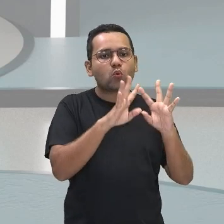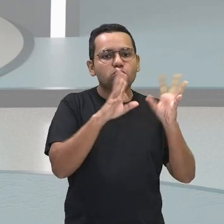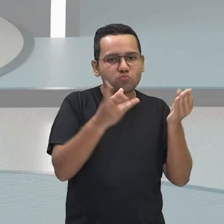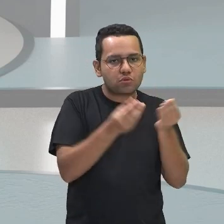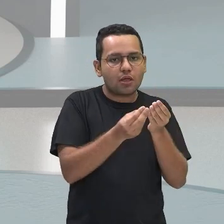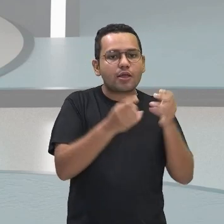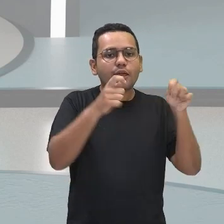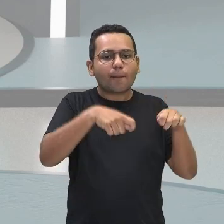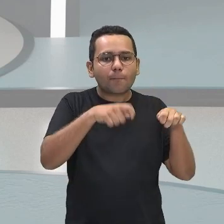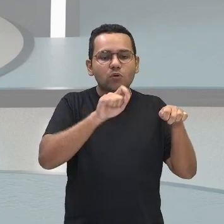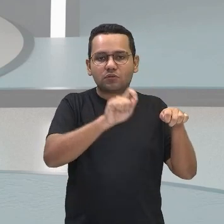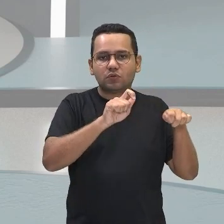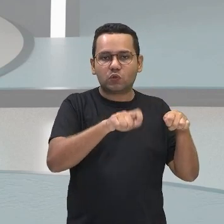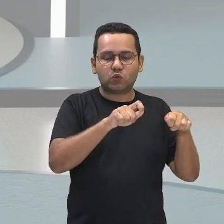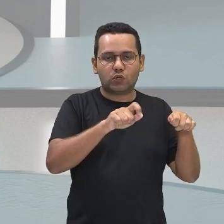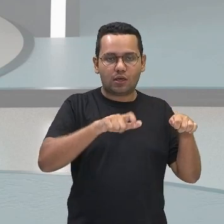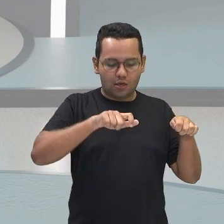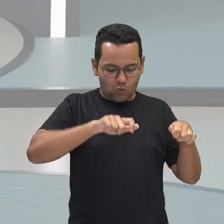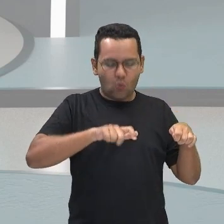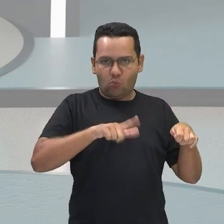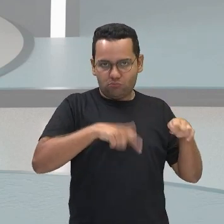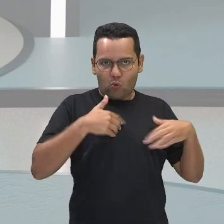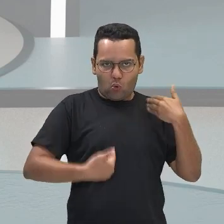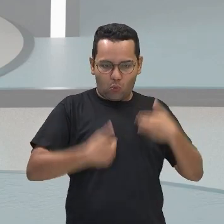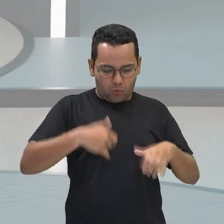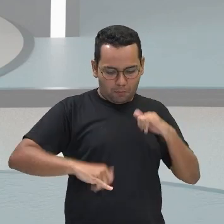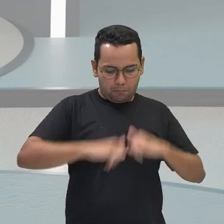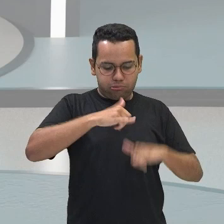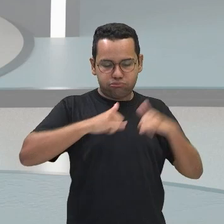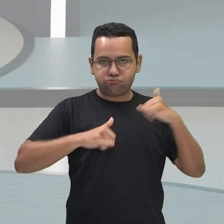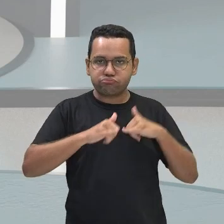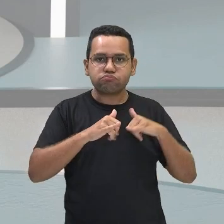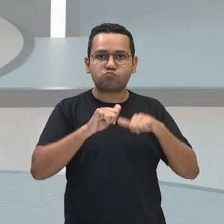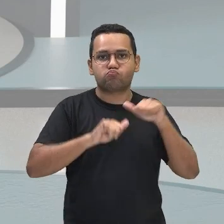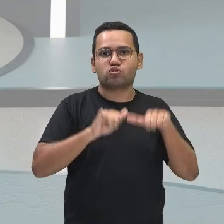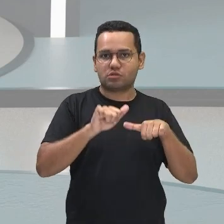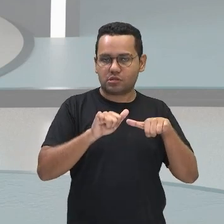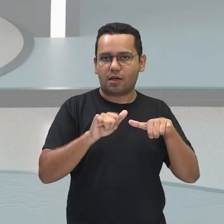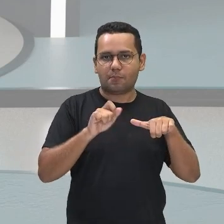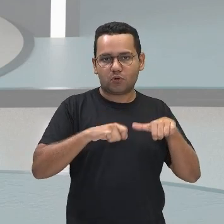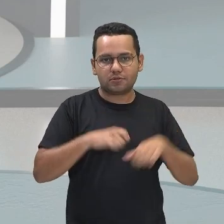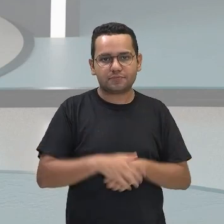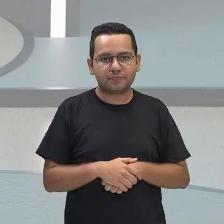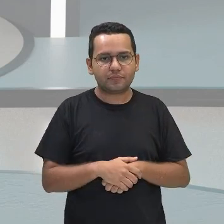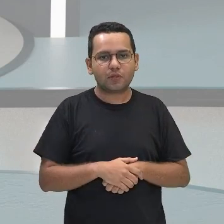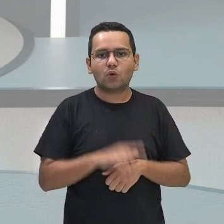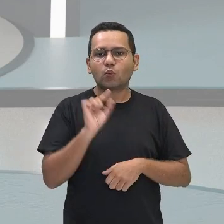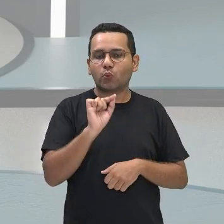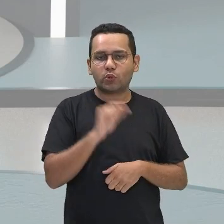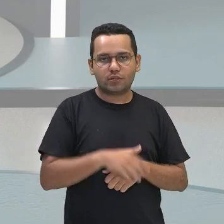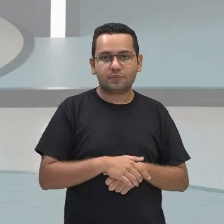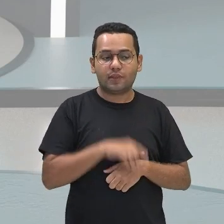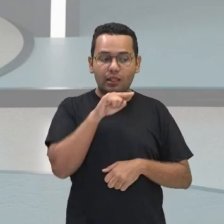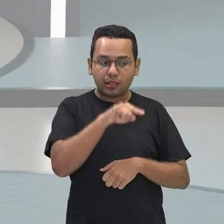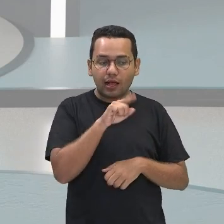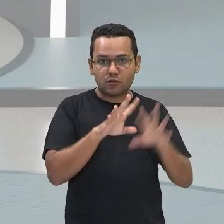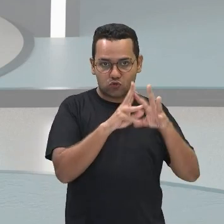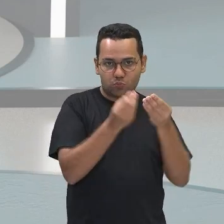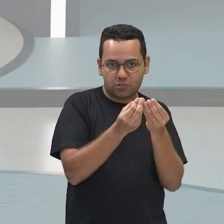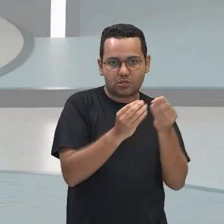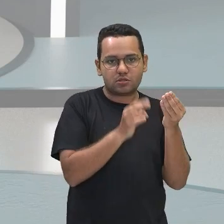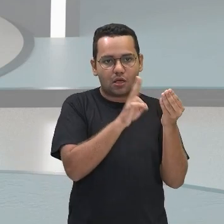parte dos casos. É isso? O doping é realizado por pessoas que pretendem potencializar seu